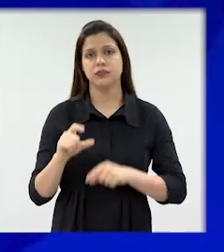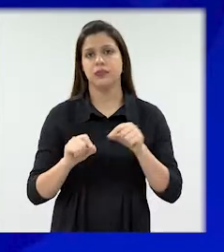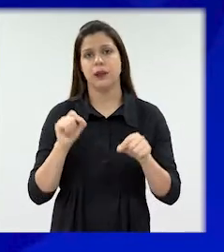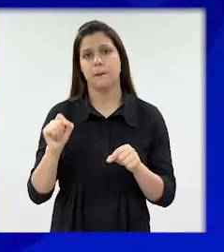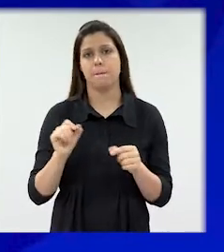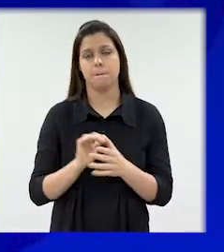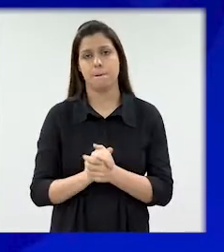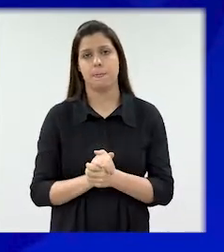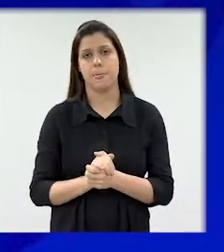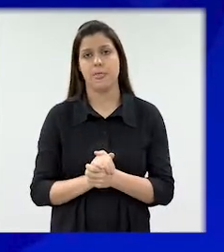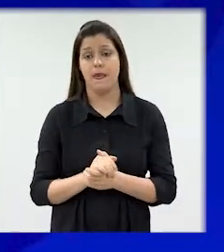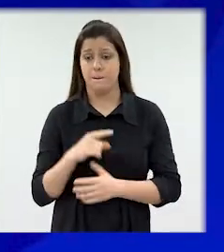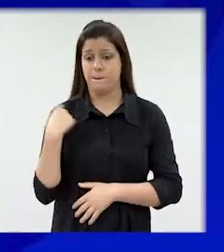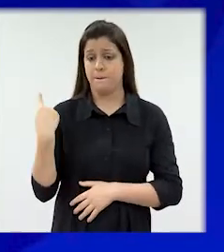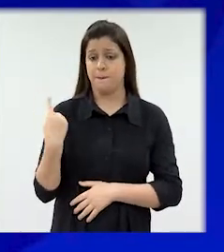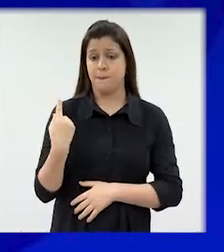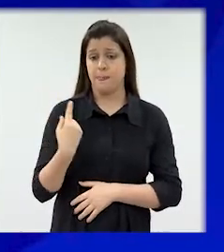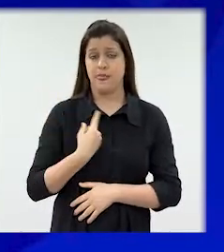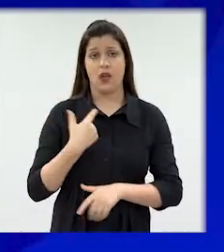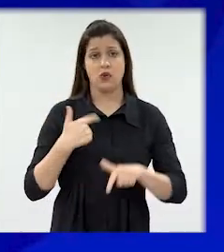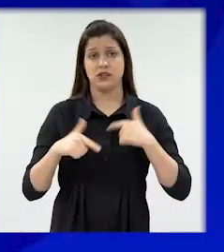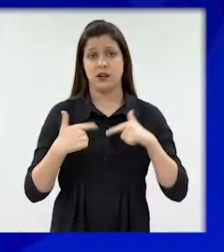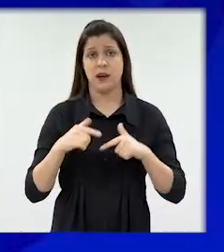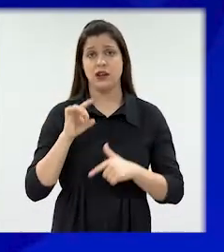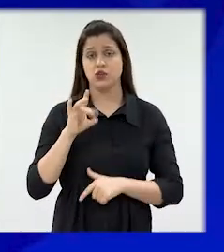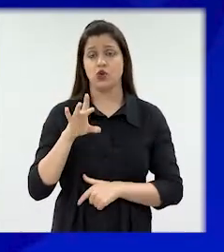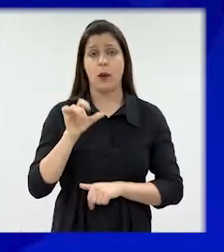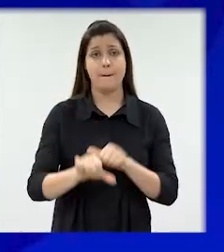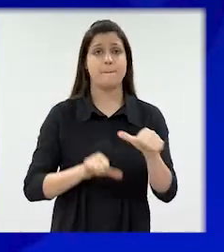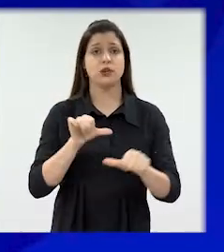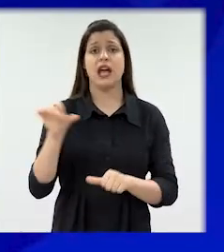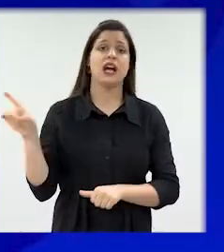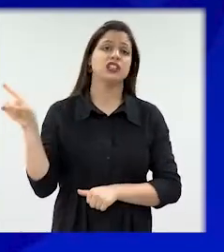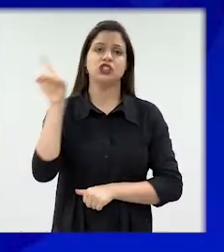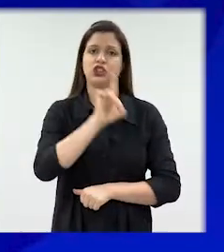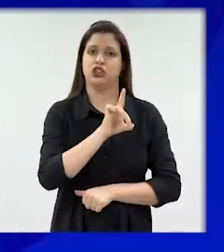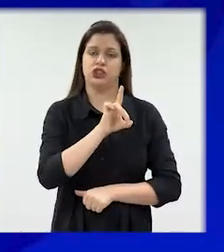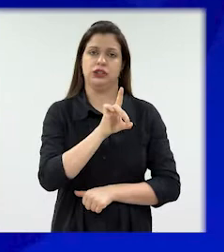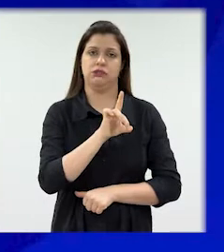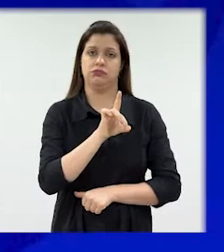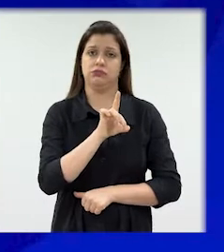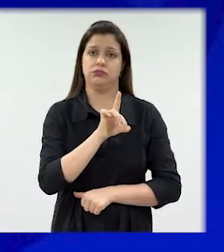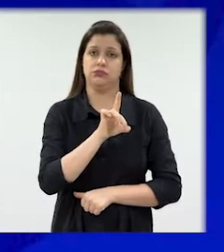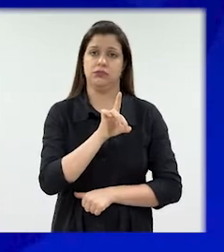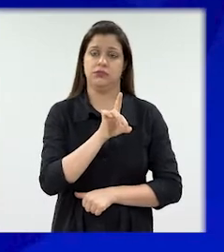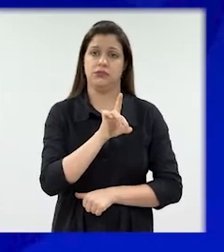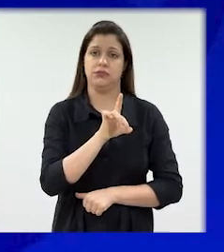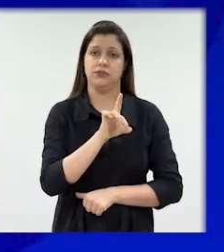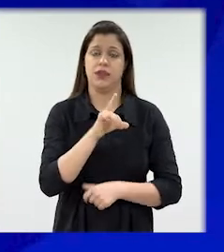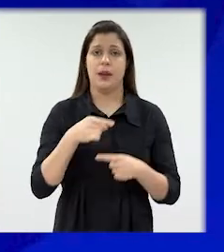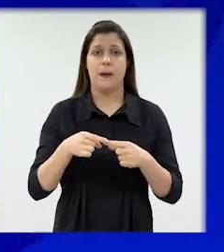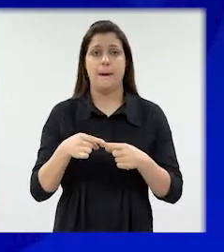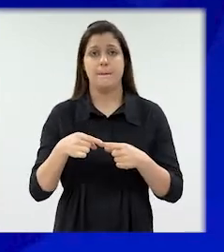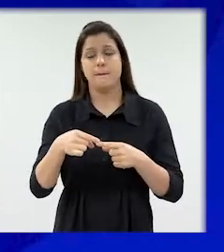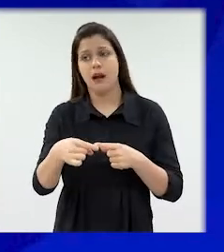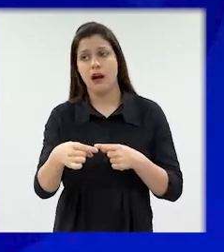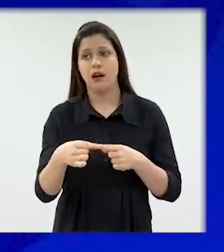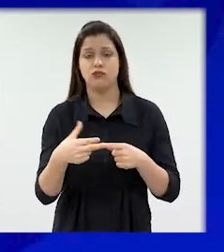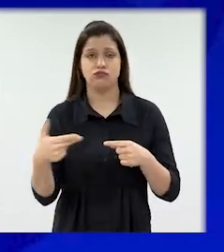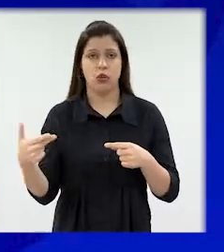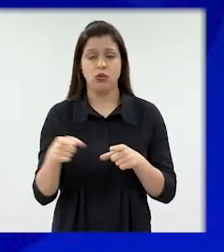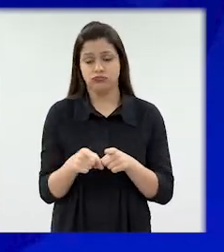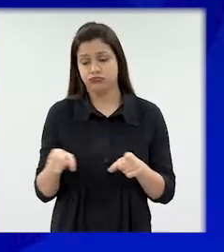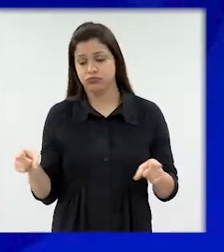são relevantes. Para a justiça eleitoral, o que houve foi a alteração de uma data e, com isso, a alteração dos prazos aí que ainda